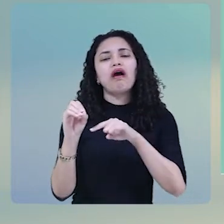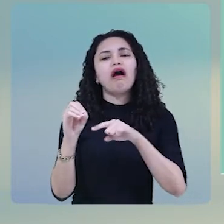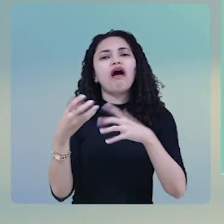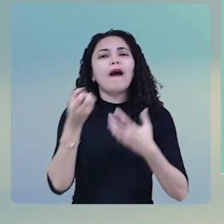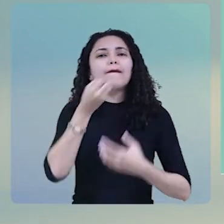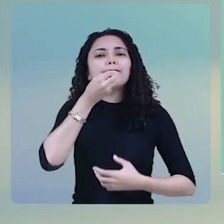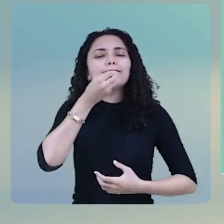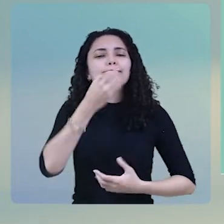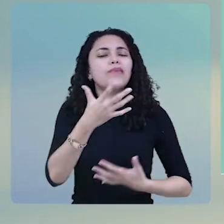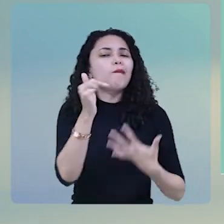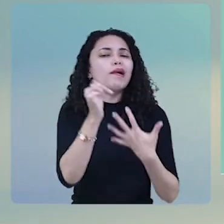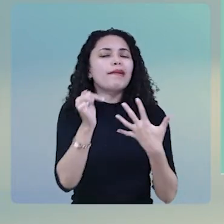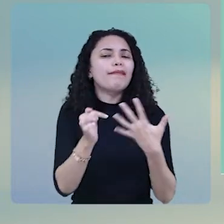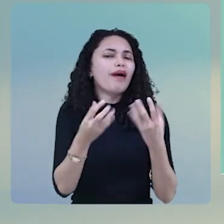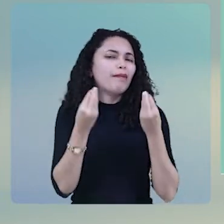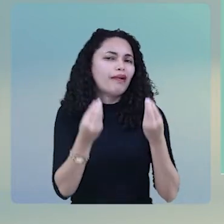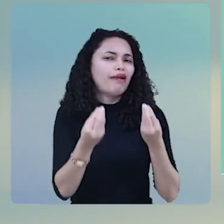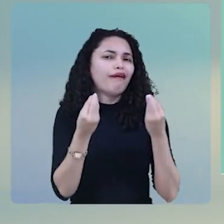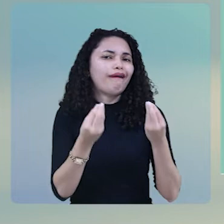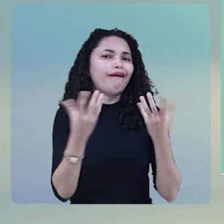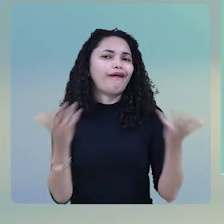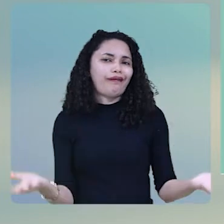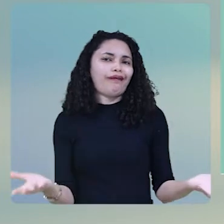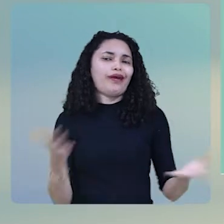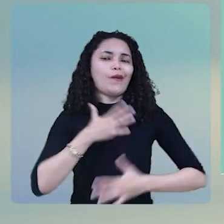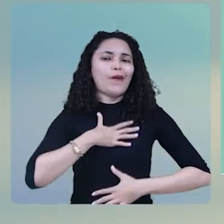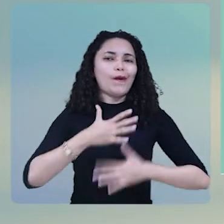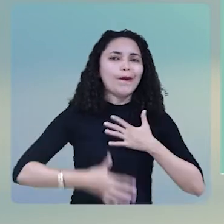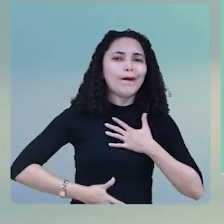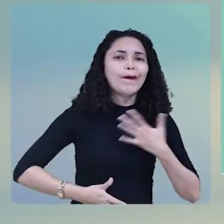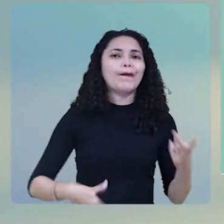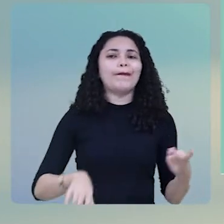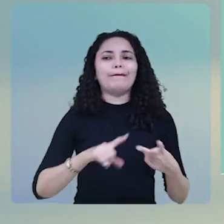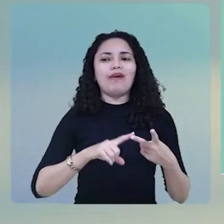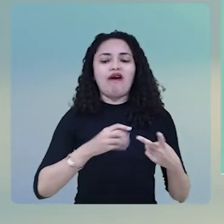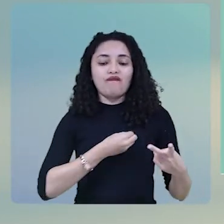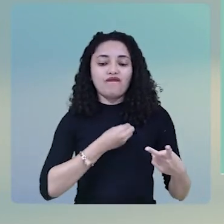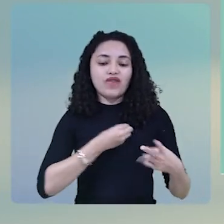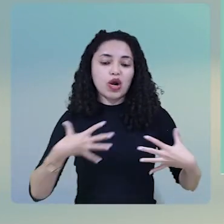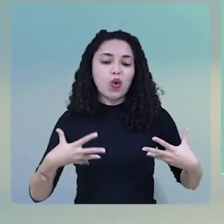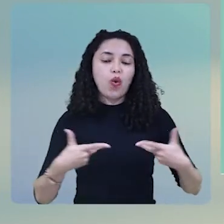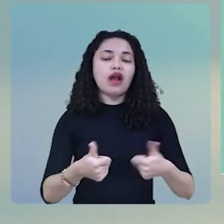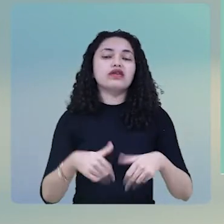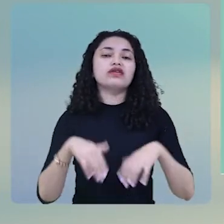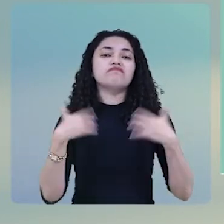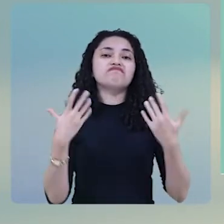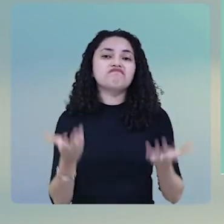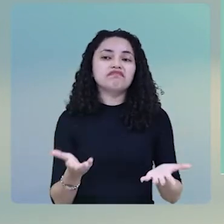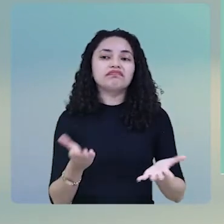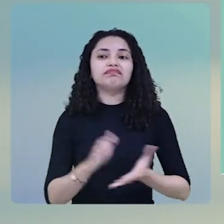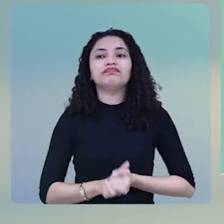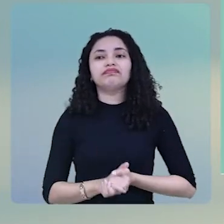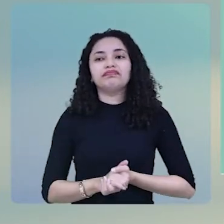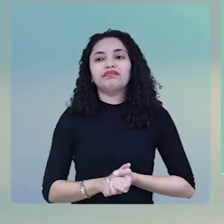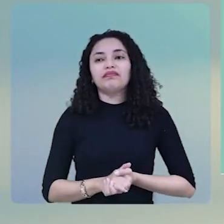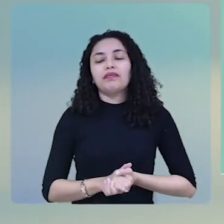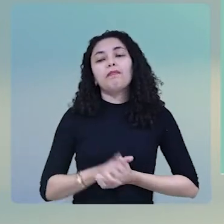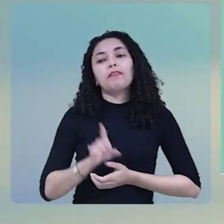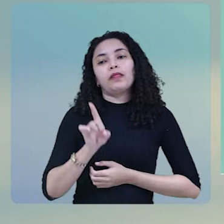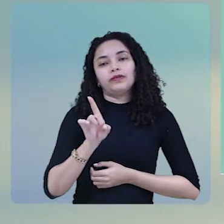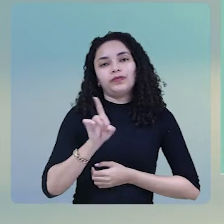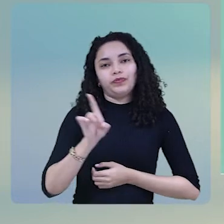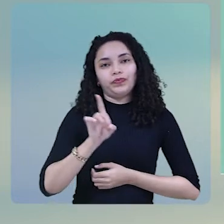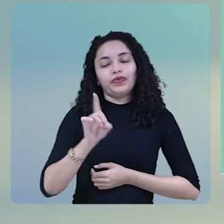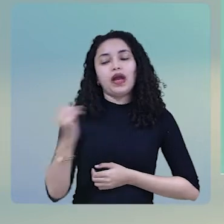para o nosso corpo, para a nossa saúde, para a nossa qualidade de vida, né? E aí, o exercício físico ele